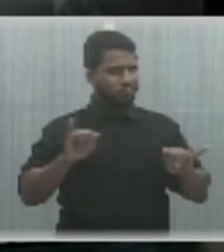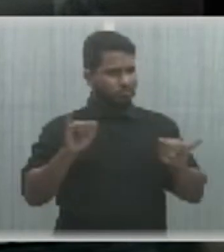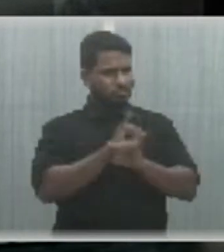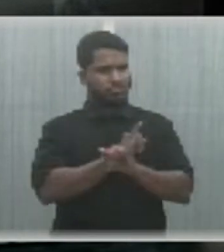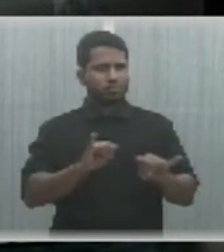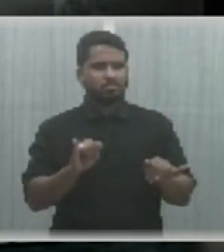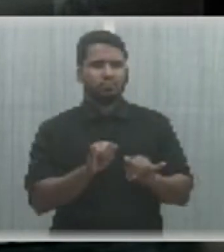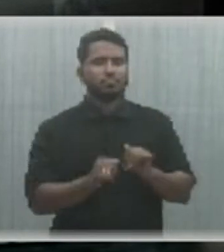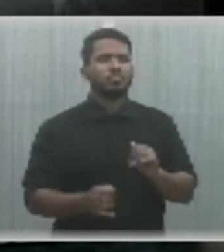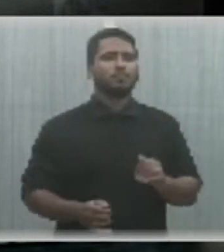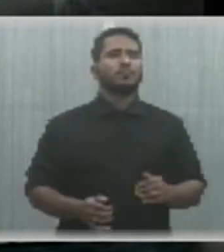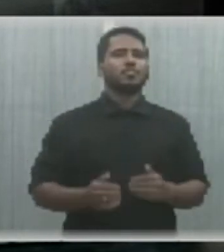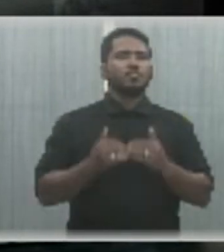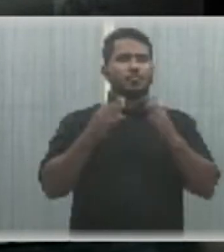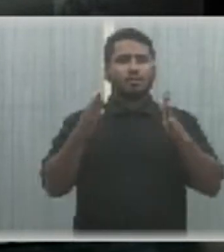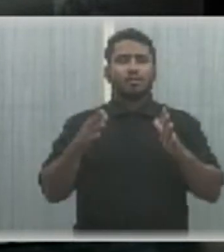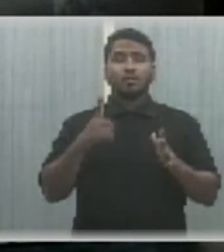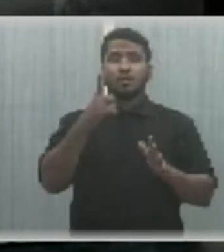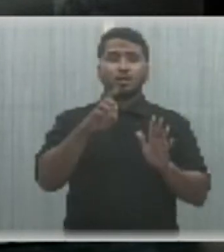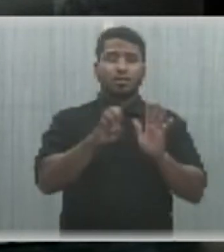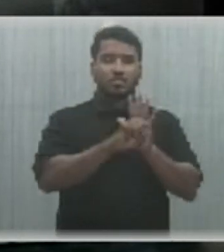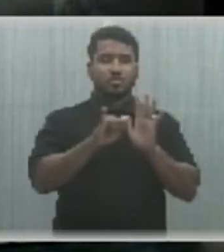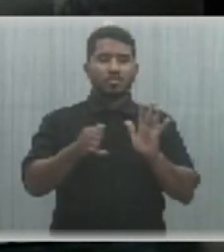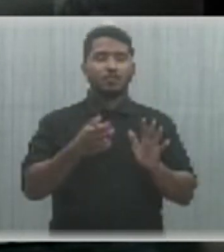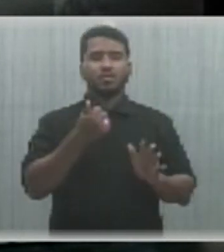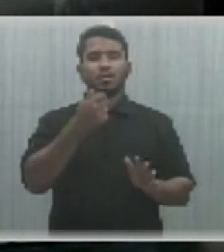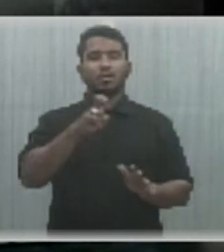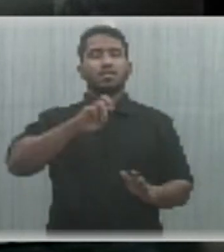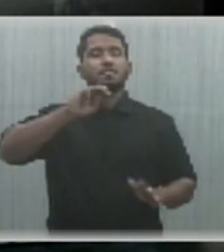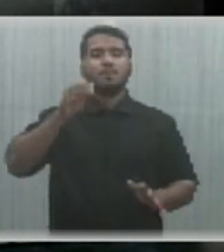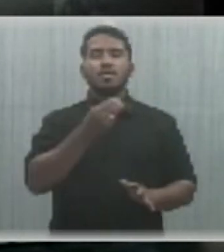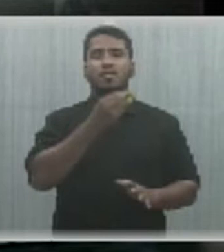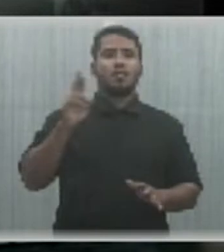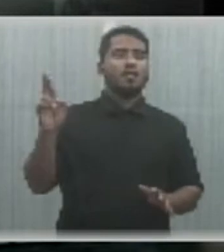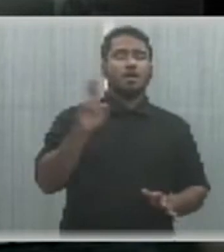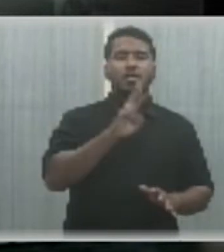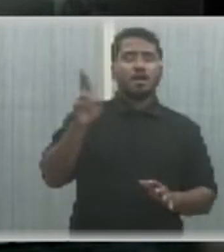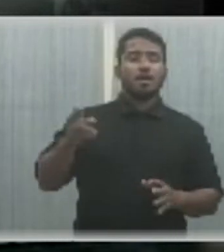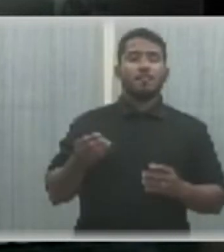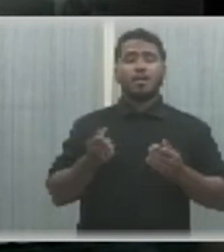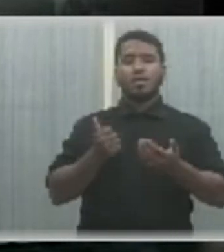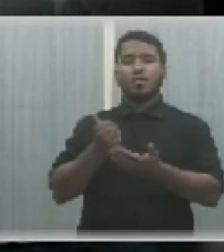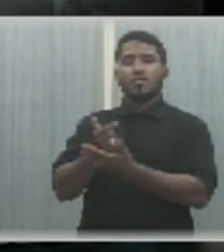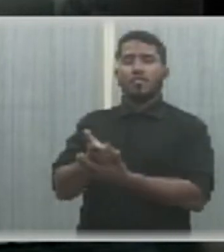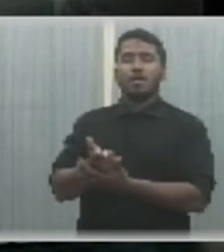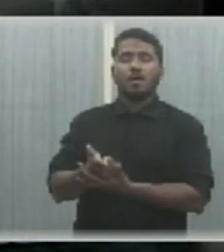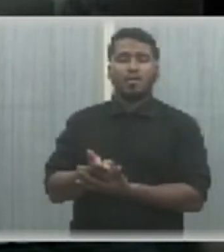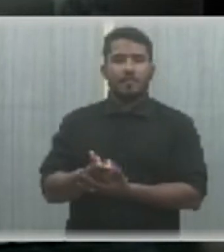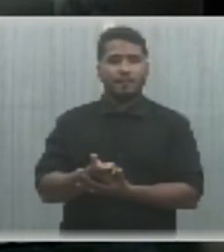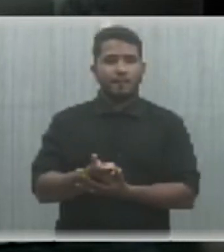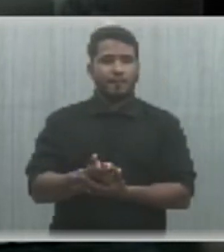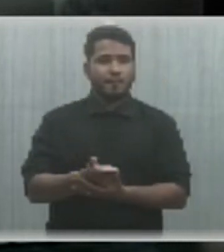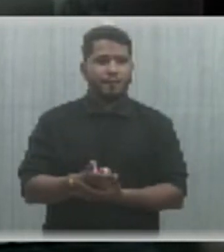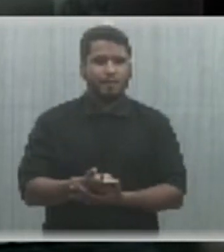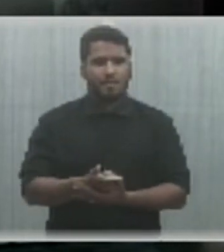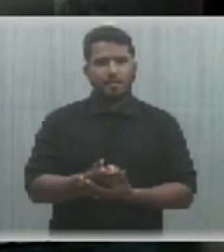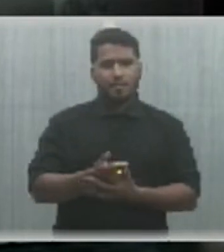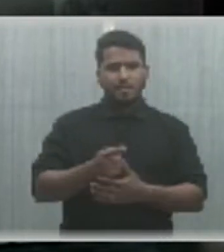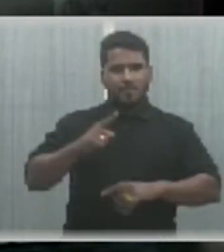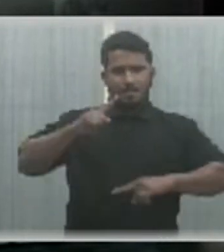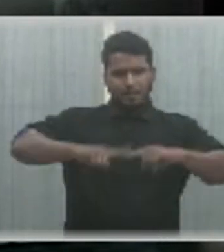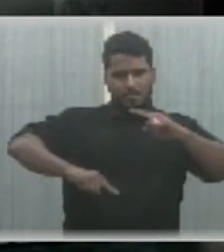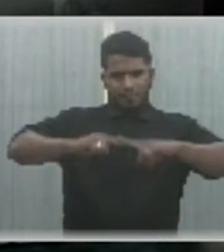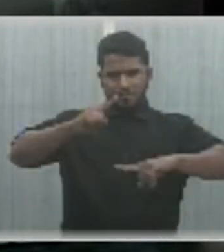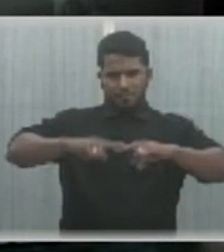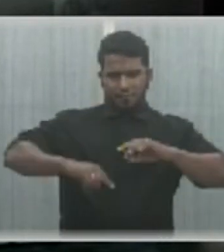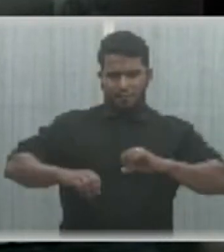o lançamento de um edital de cerca de 15 milhões de reais para aquisição de produtos